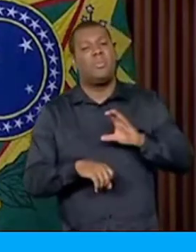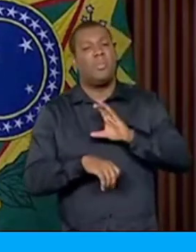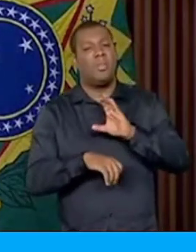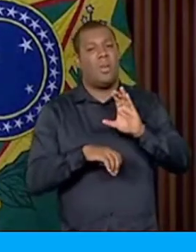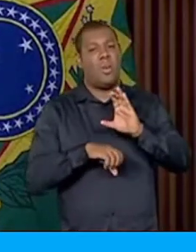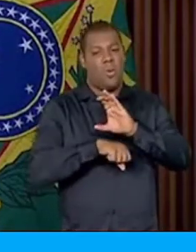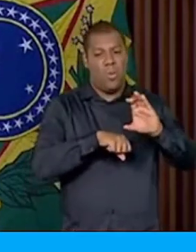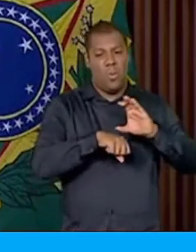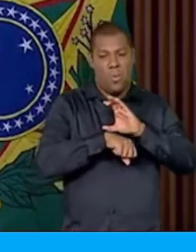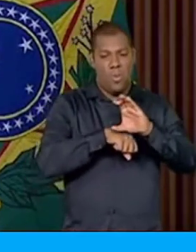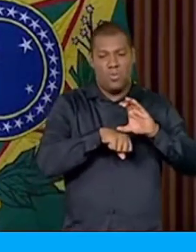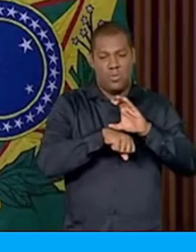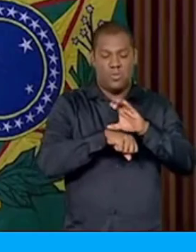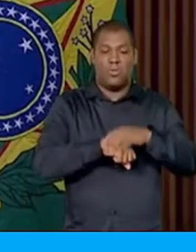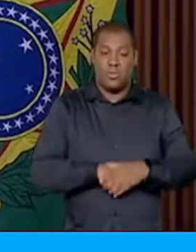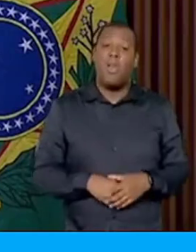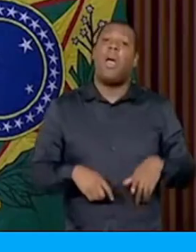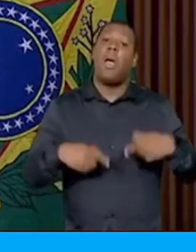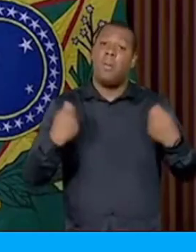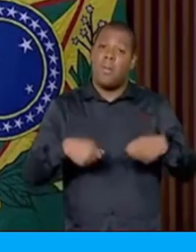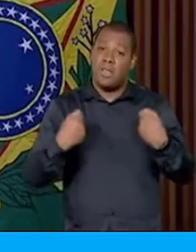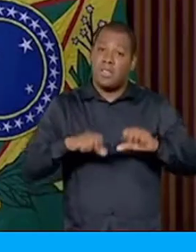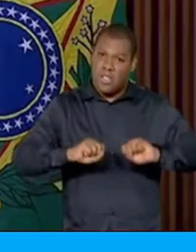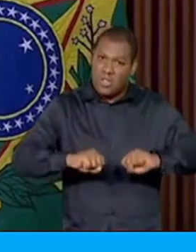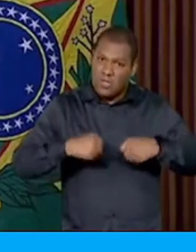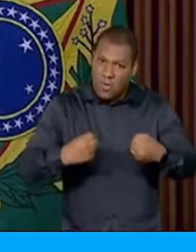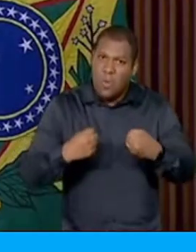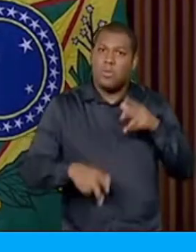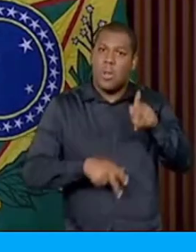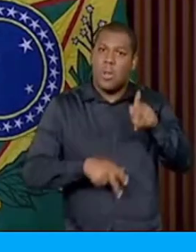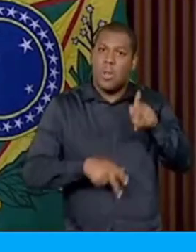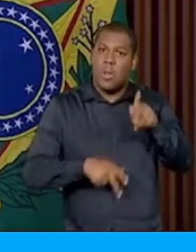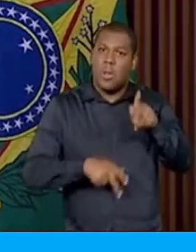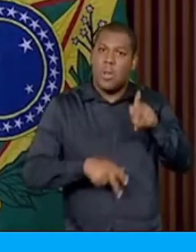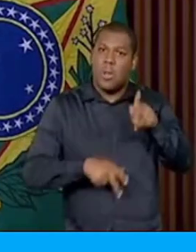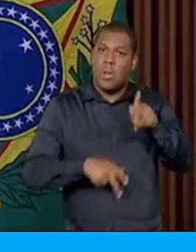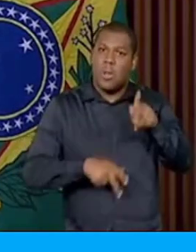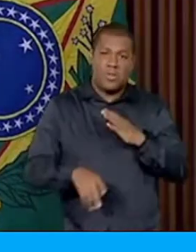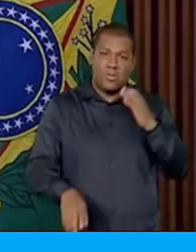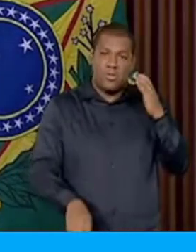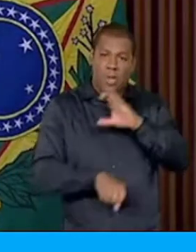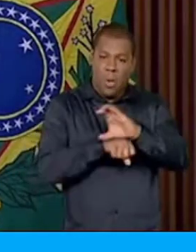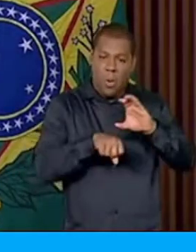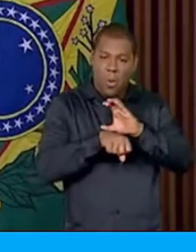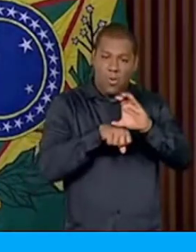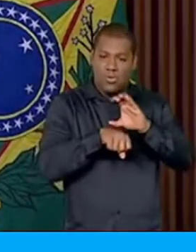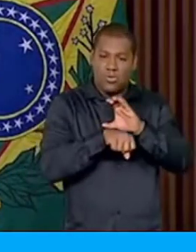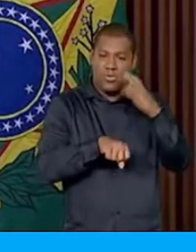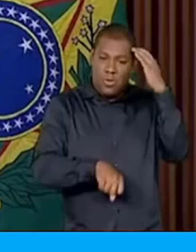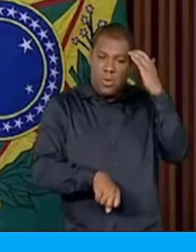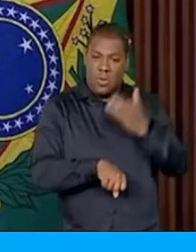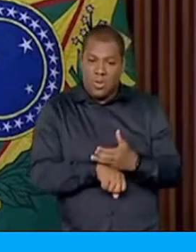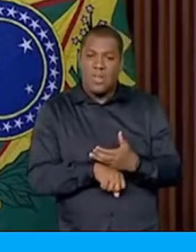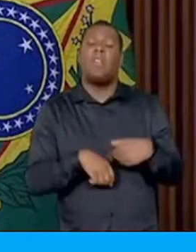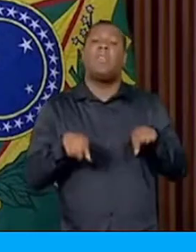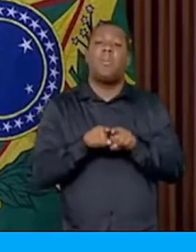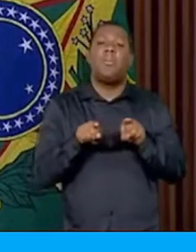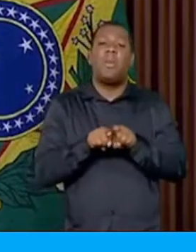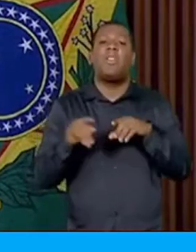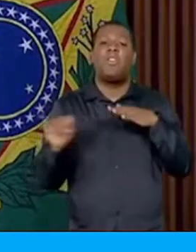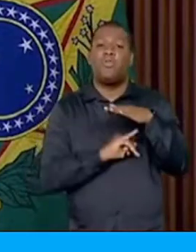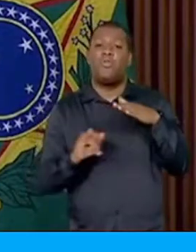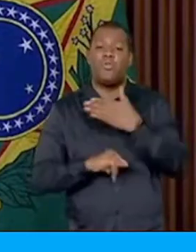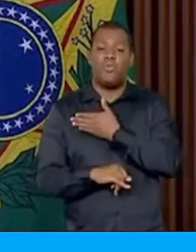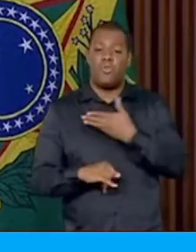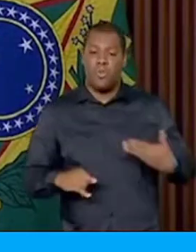imenso para garantir que a Constituição seja respeitada, para garantir que as que garanta a democracia continue